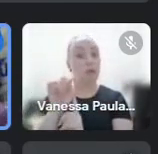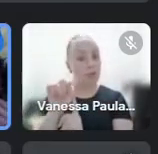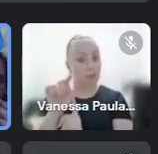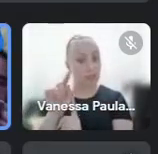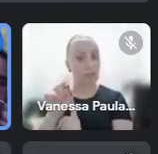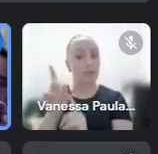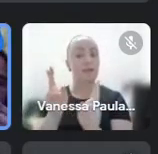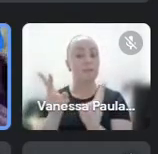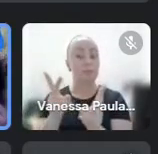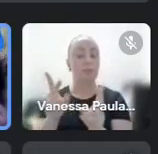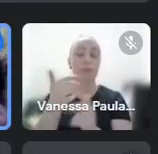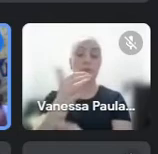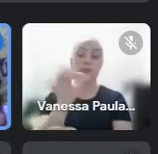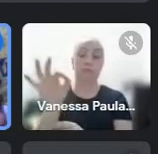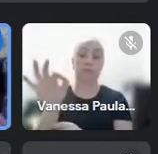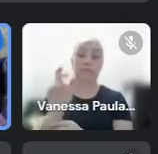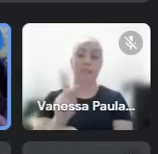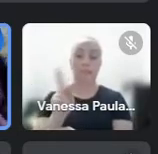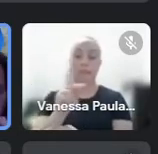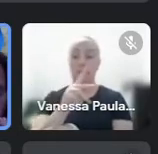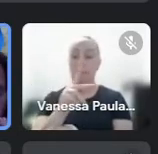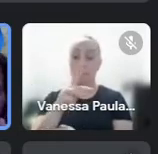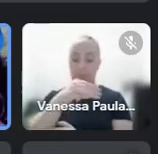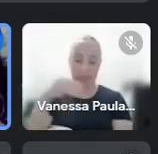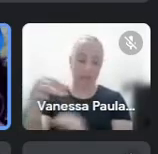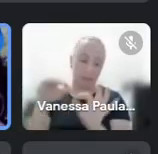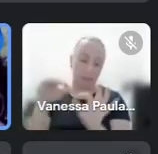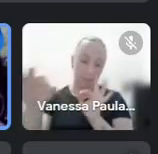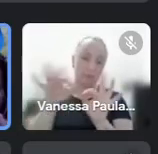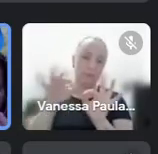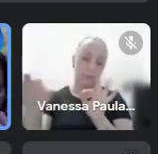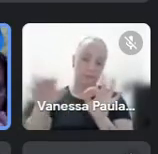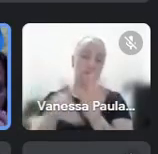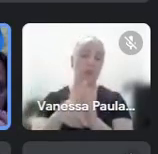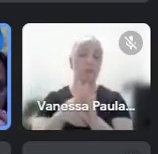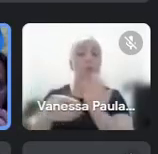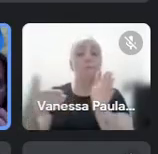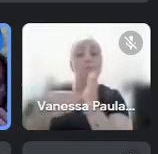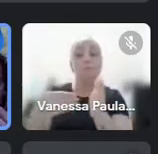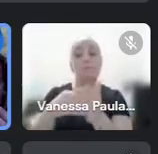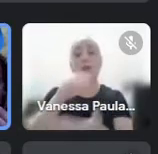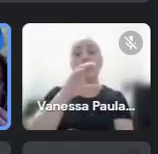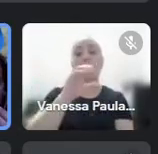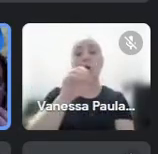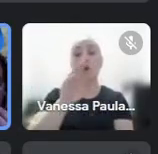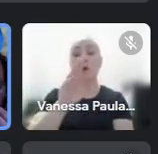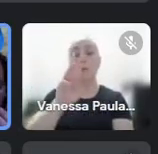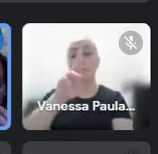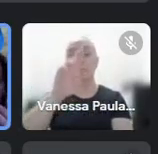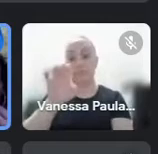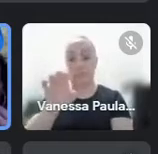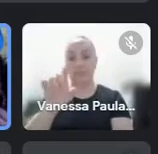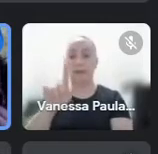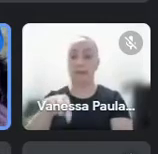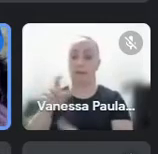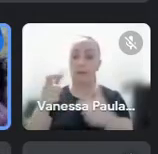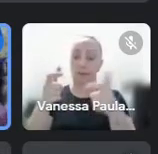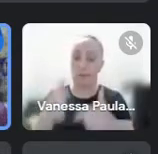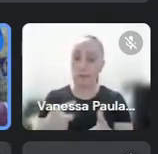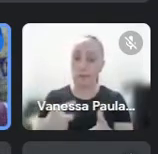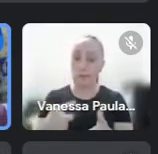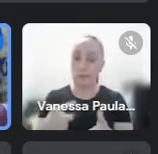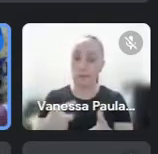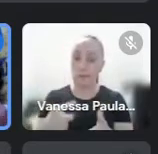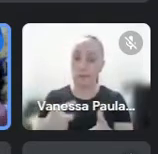a 100 metros da barragem da mina de cobre, que é o local que a gente sempre vai, faz coleta